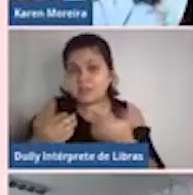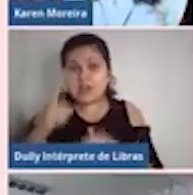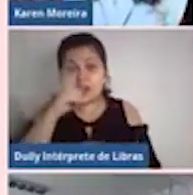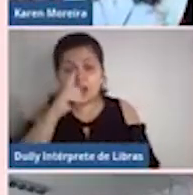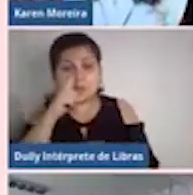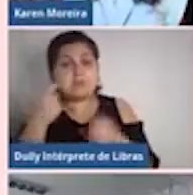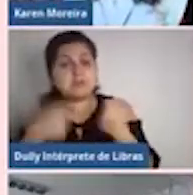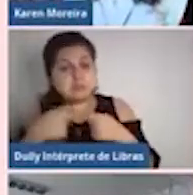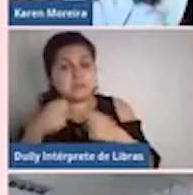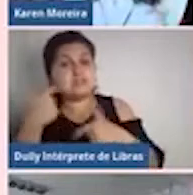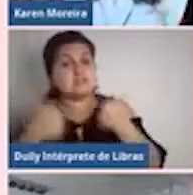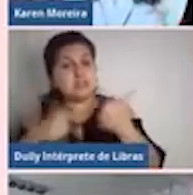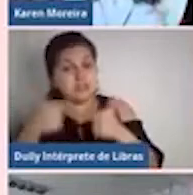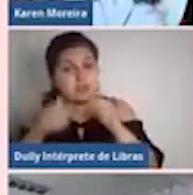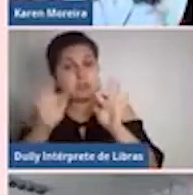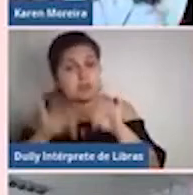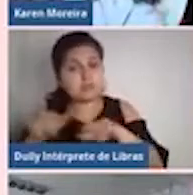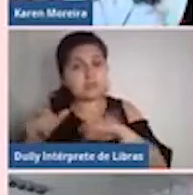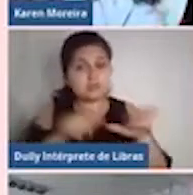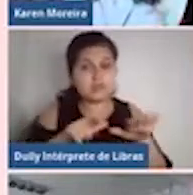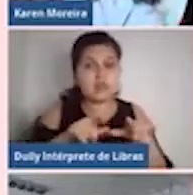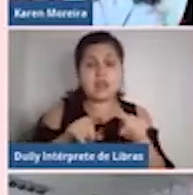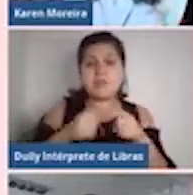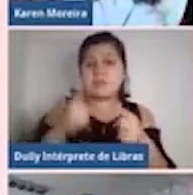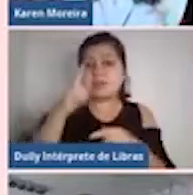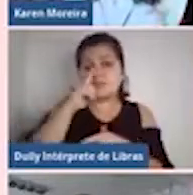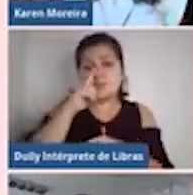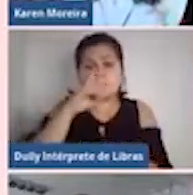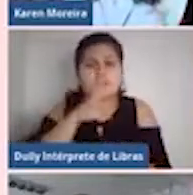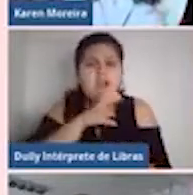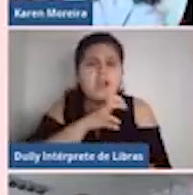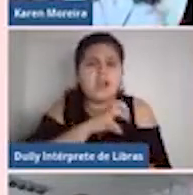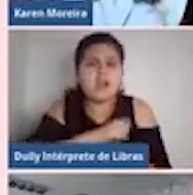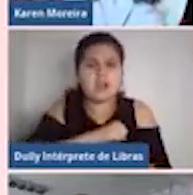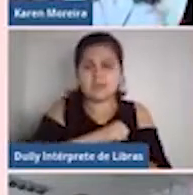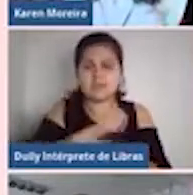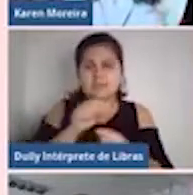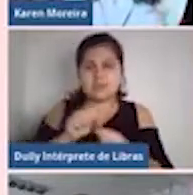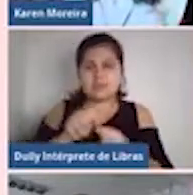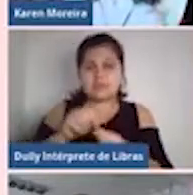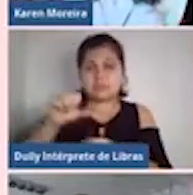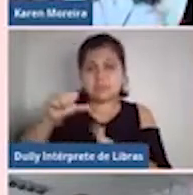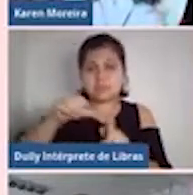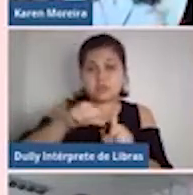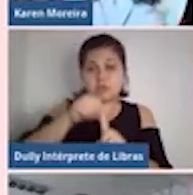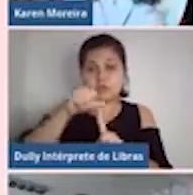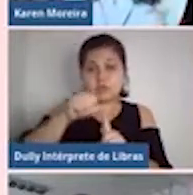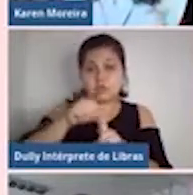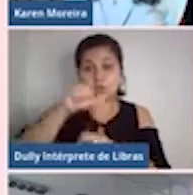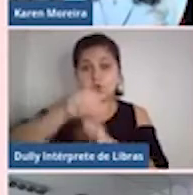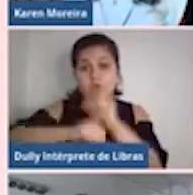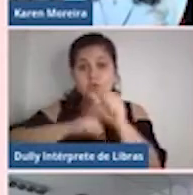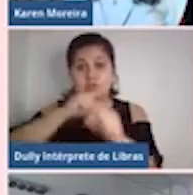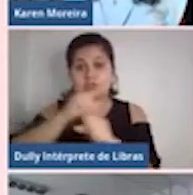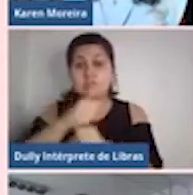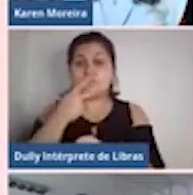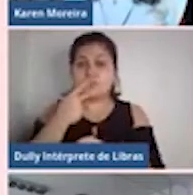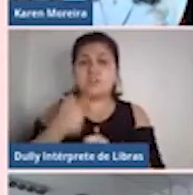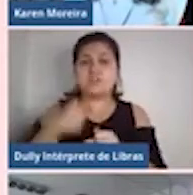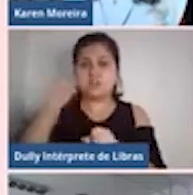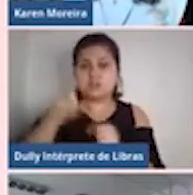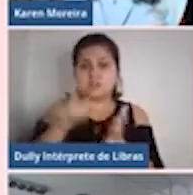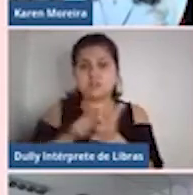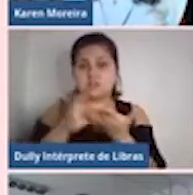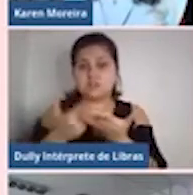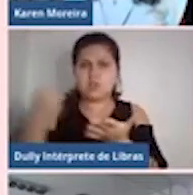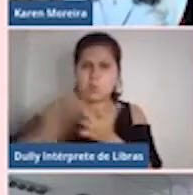trabalhar final de semana, a mãe tem que trabalhar, mas a mãe ama o que ela faz. E com 9 anos de idade eu disse que eu ia ser jornalista e eu batalhei muito para